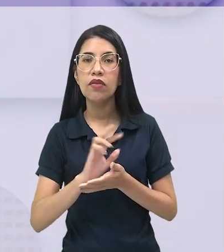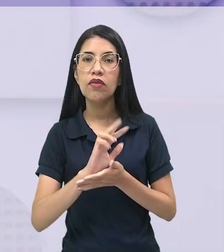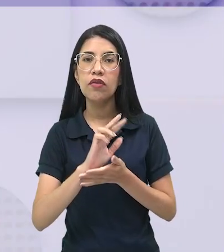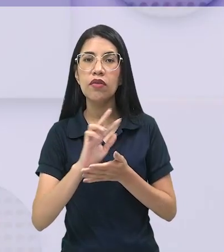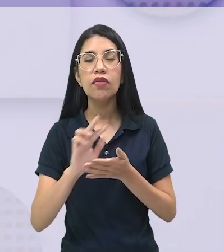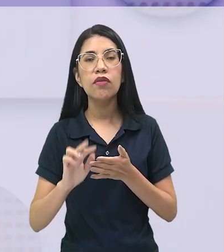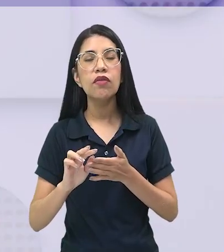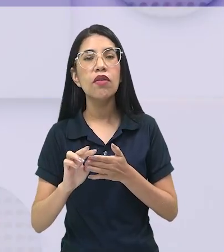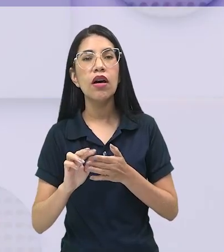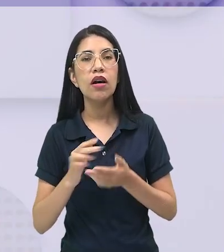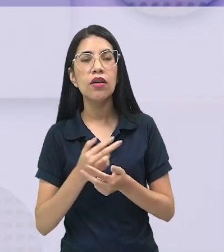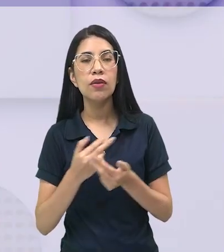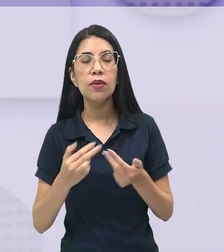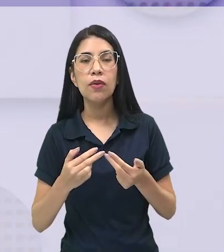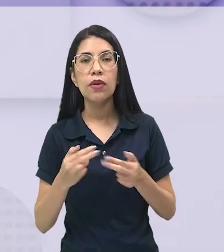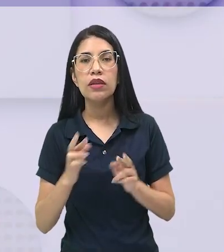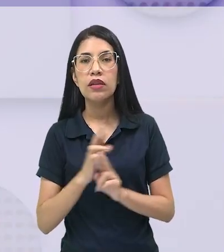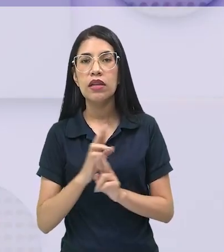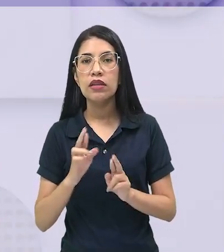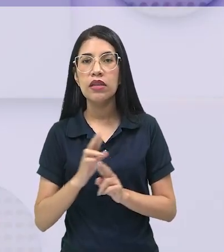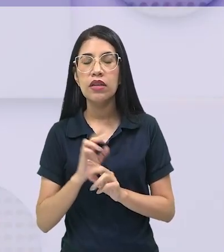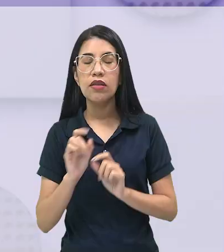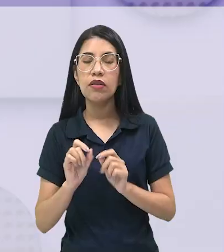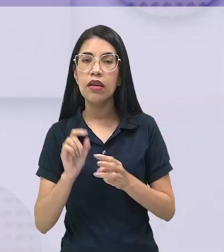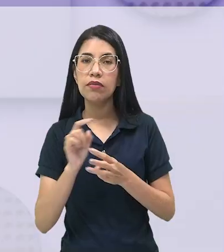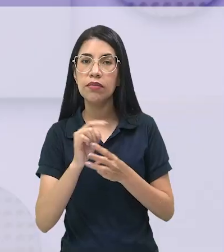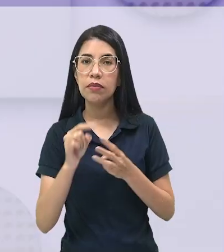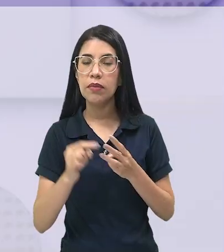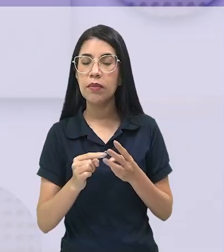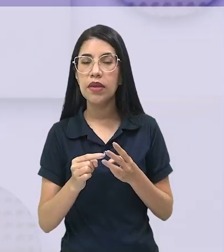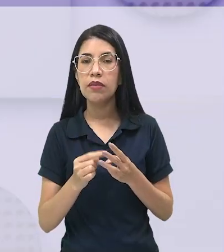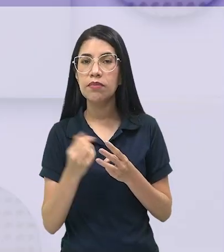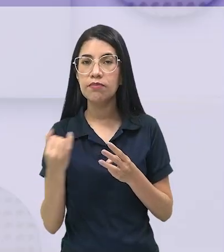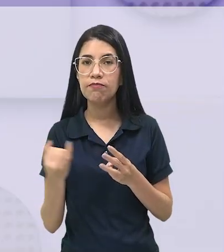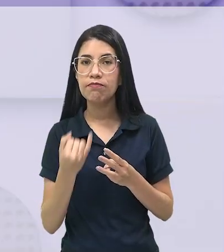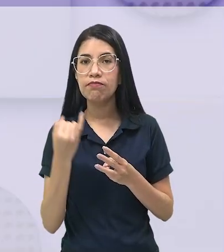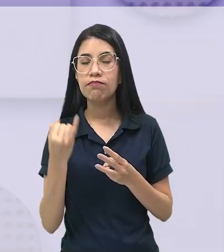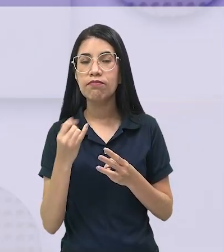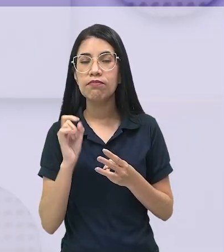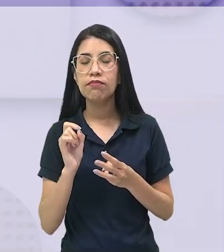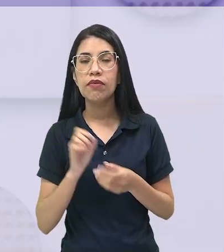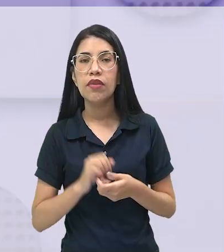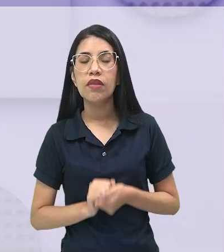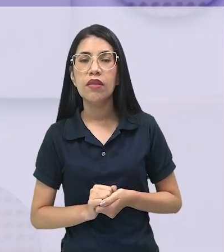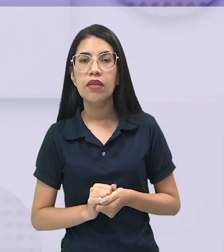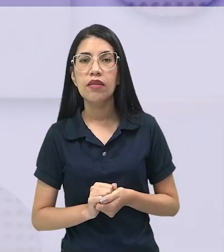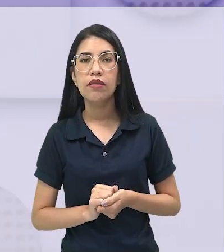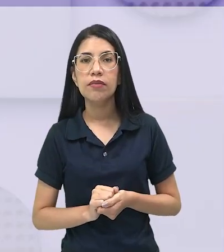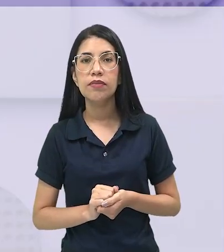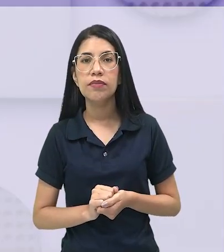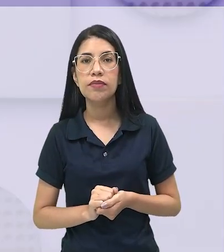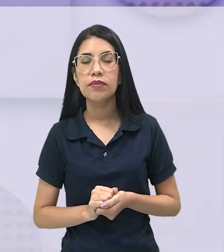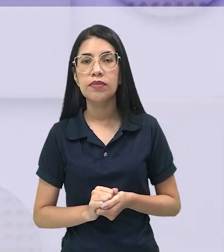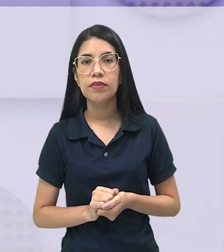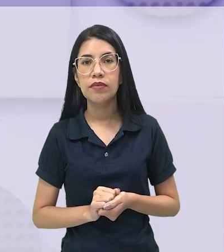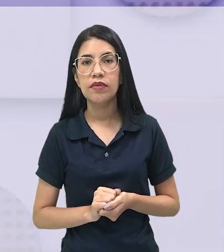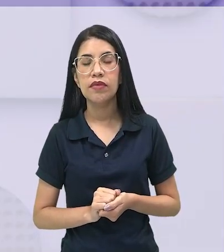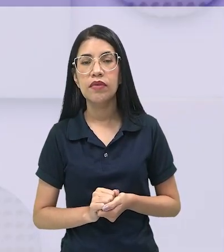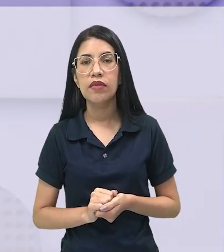várias ideias em relação a 3 elementos extremamente interessantes quando fazemos essa